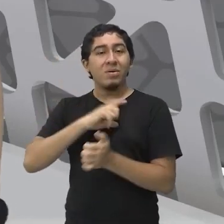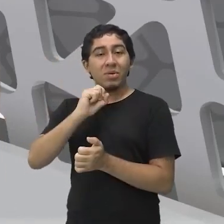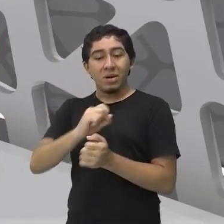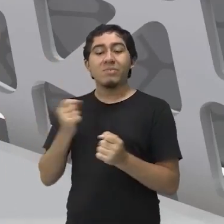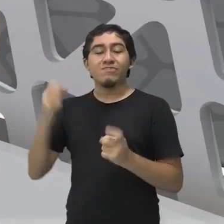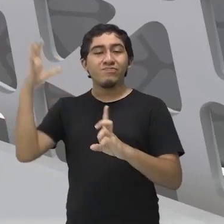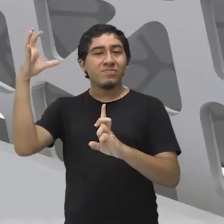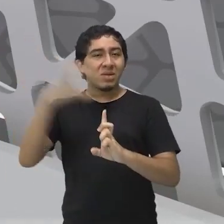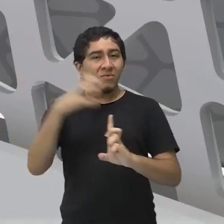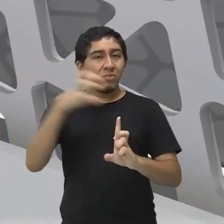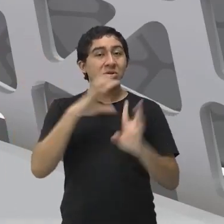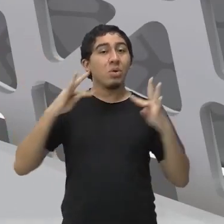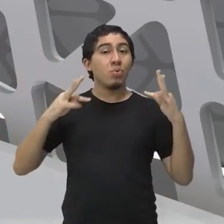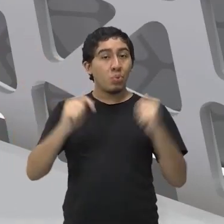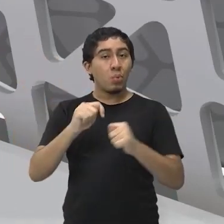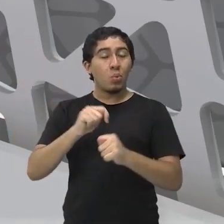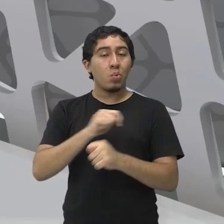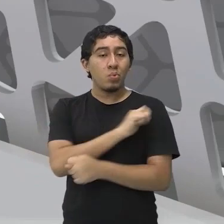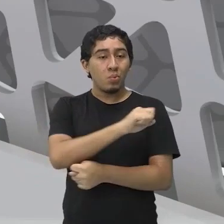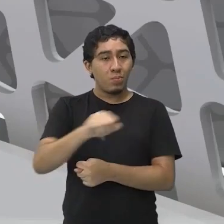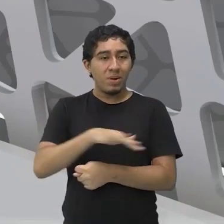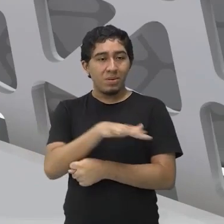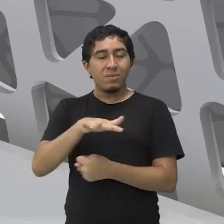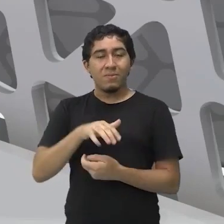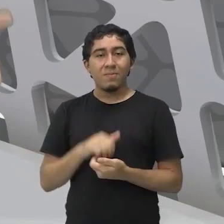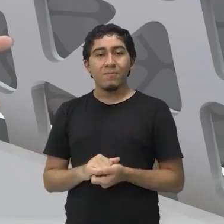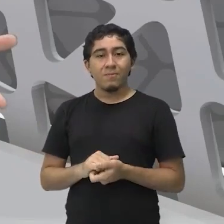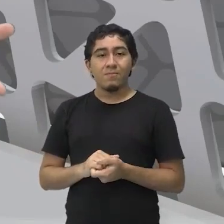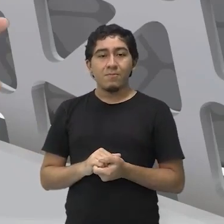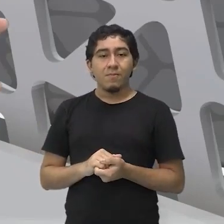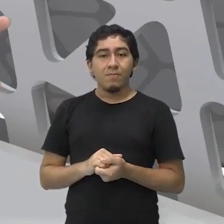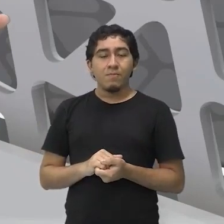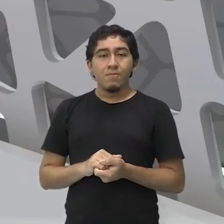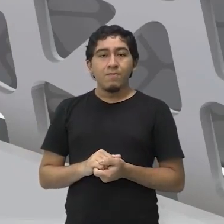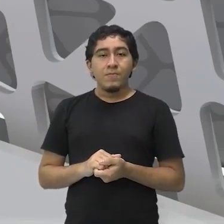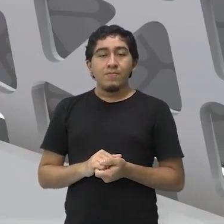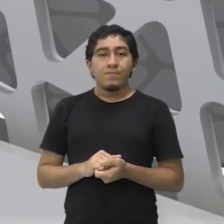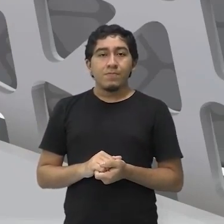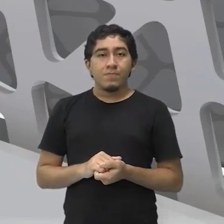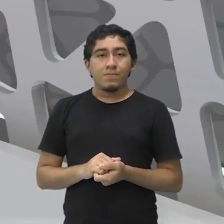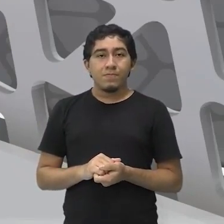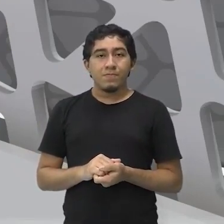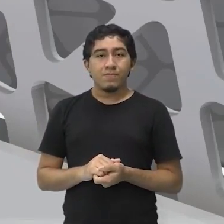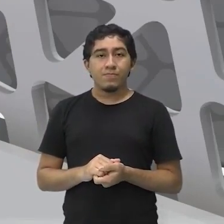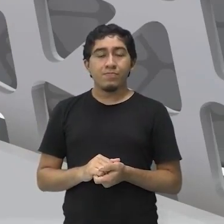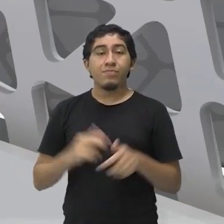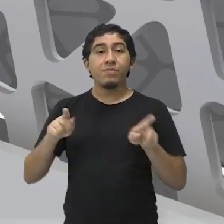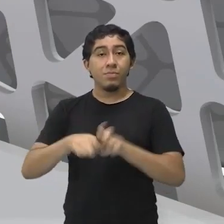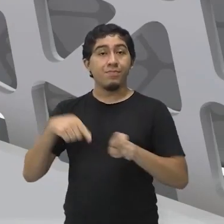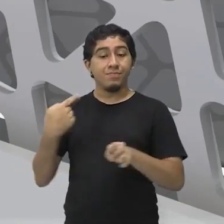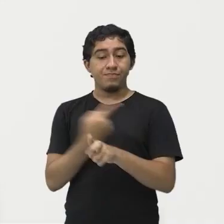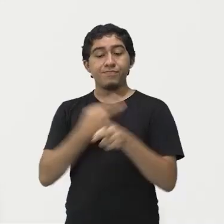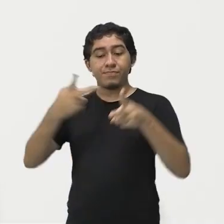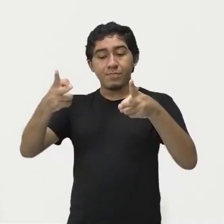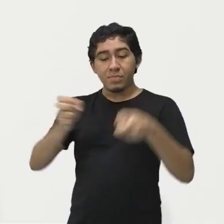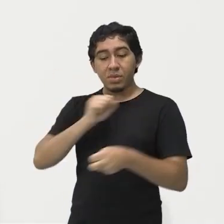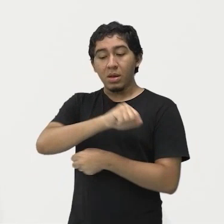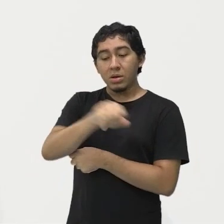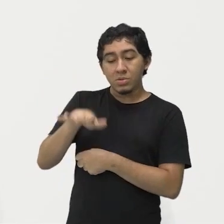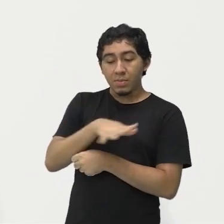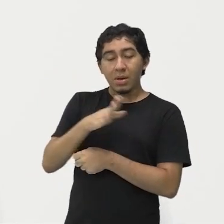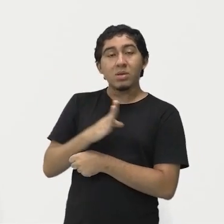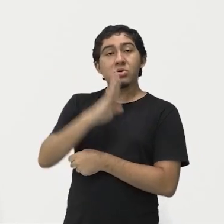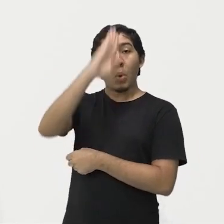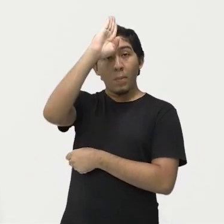império. Nós vamos ver que durante este período ainda dentro do Império Romano, surge o cristianismo,